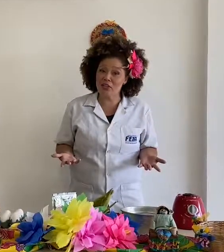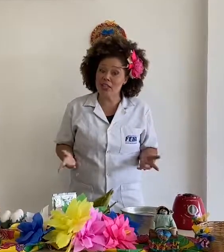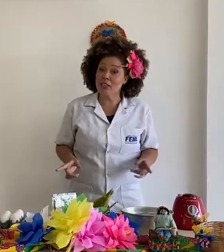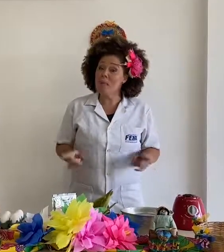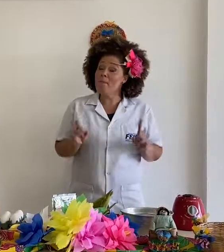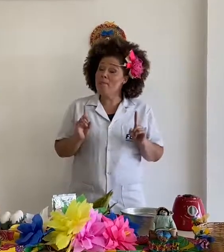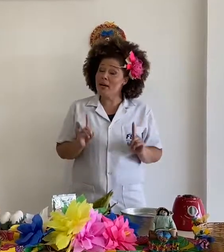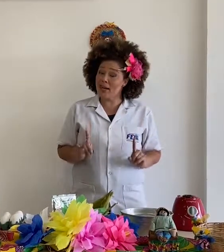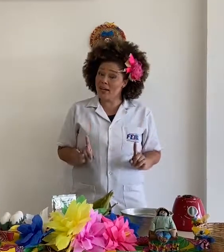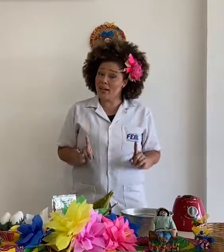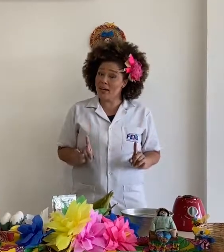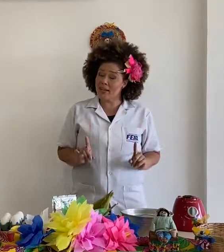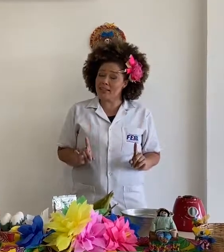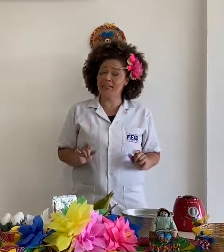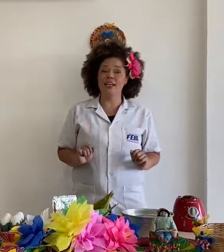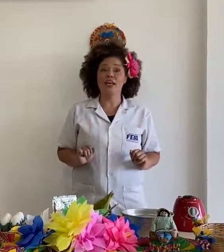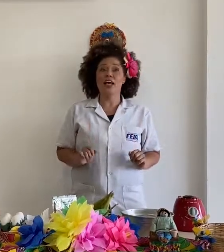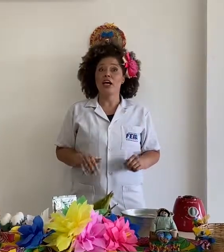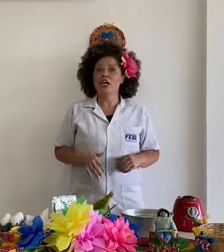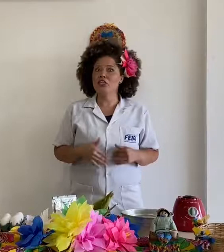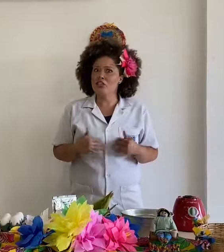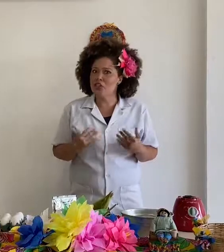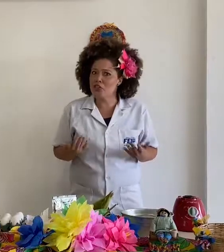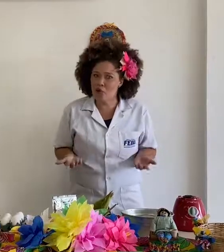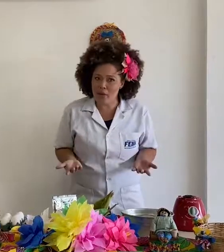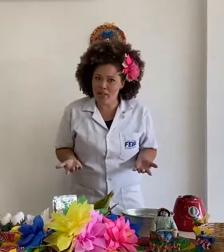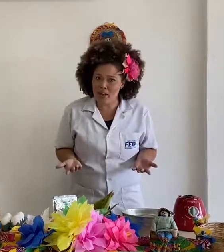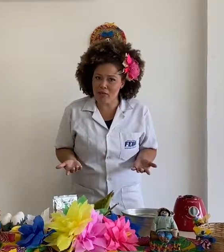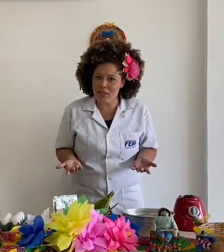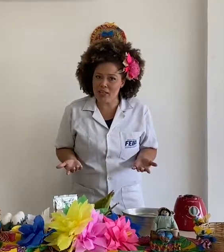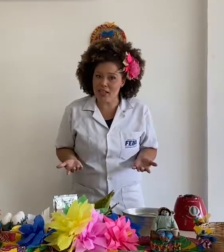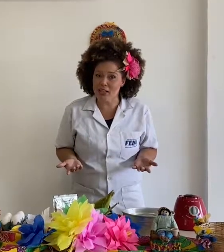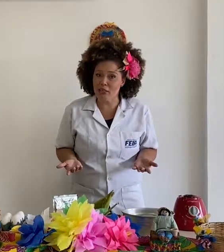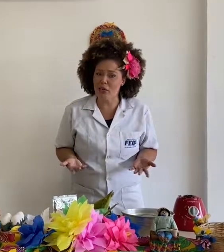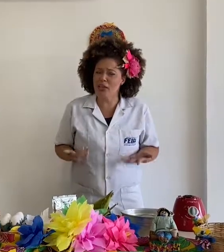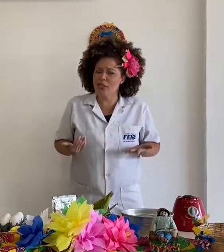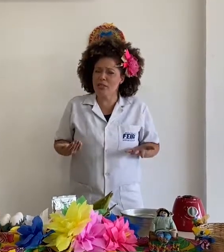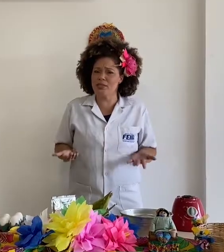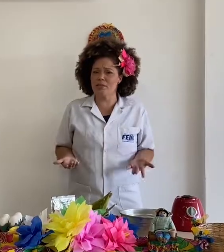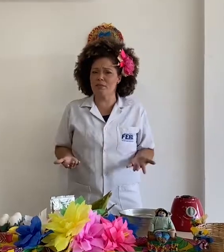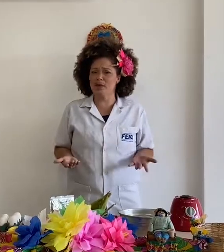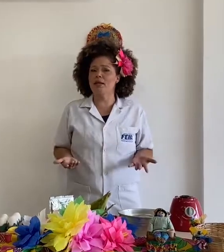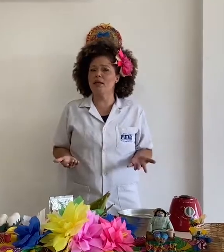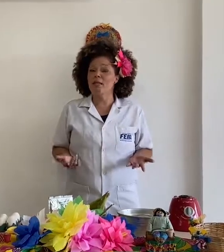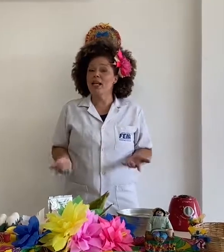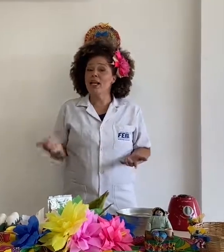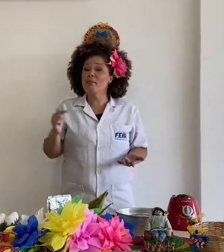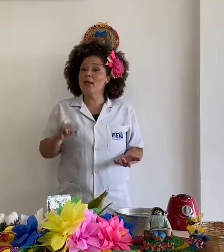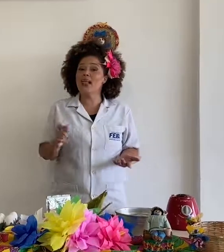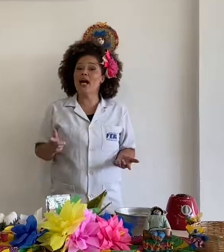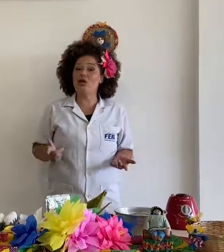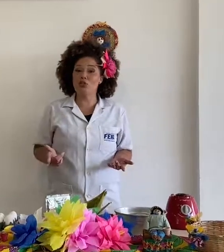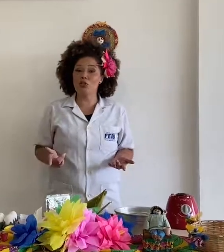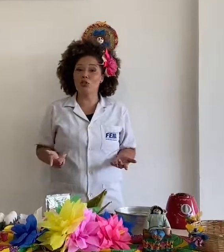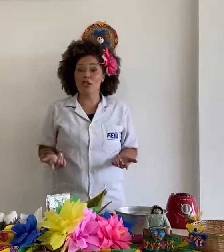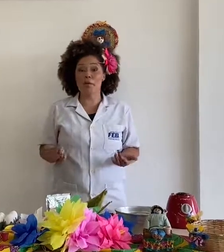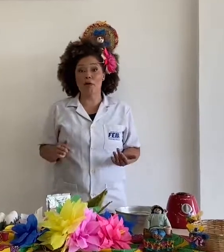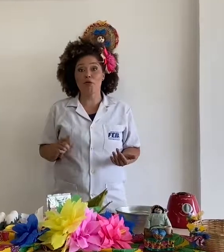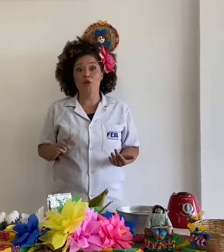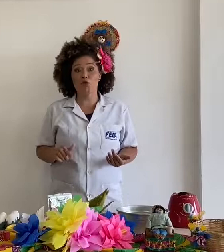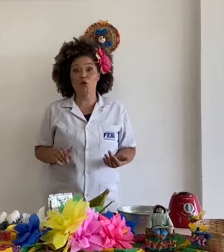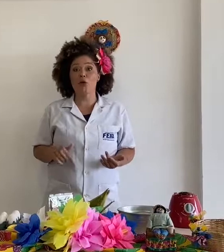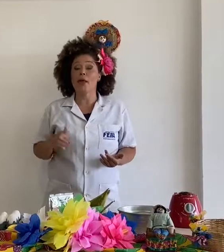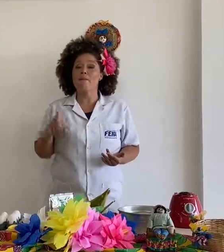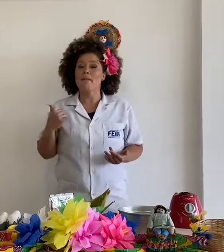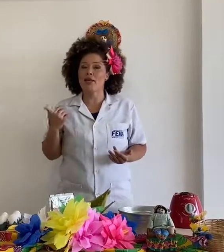com vocês. Mas, né, antes da gente começar a fazer essa receita, o que a gente precisa aprender? Lembra que na aula de hoje a